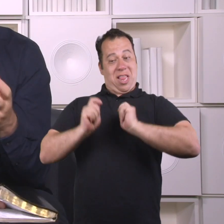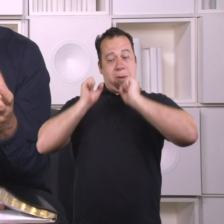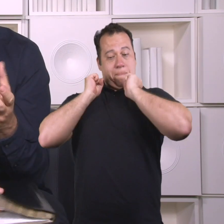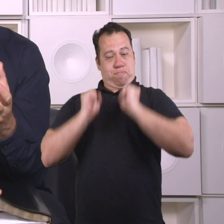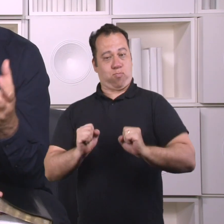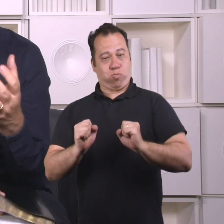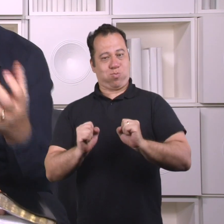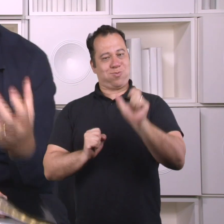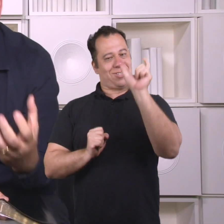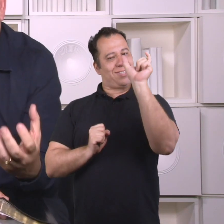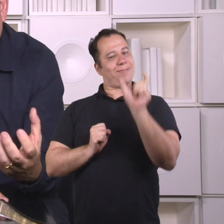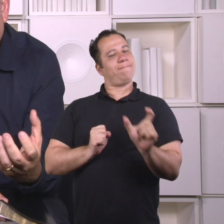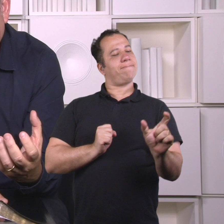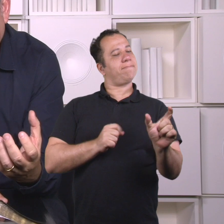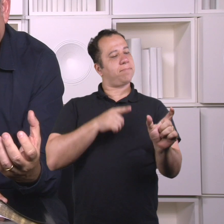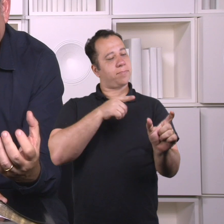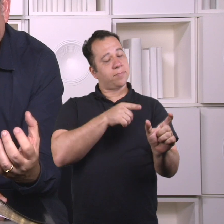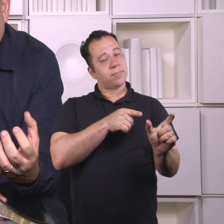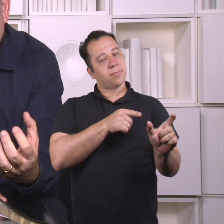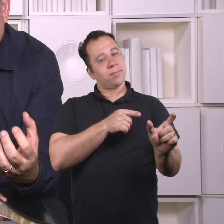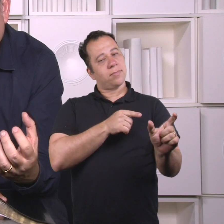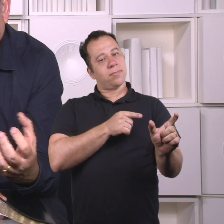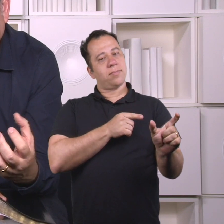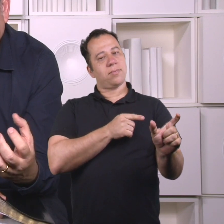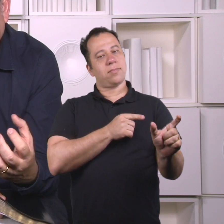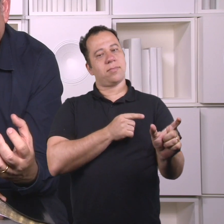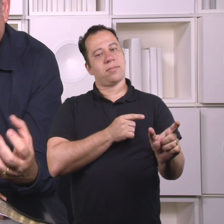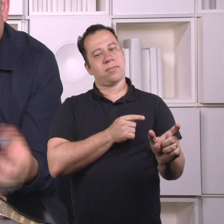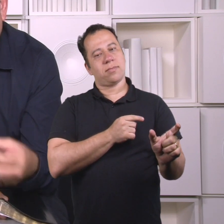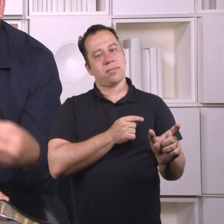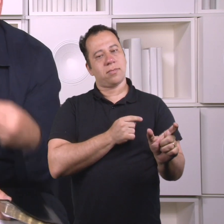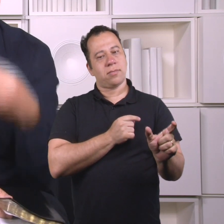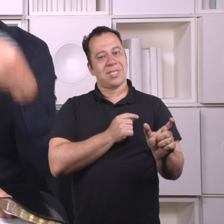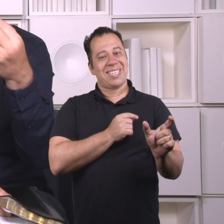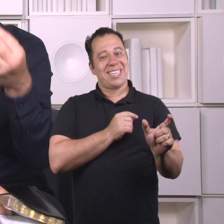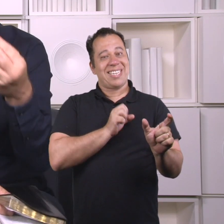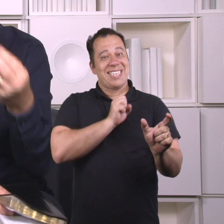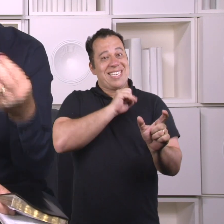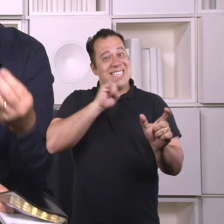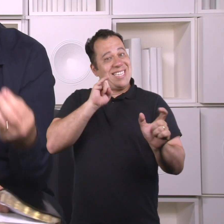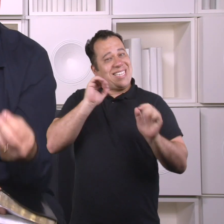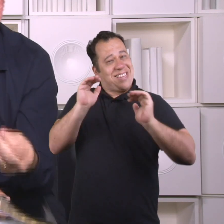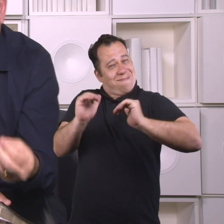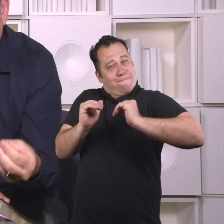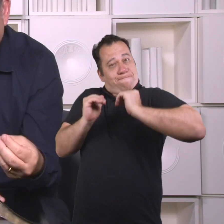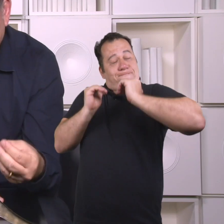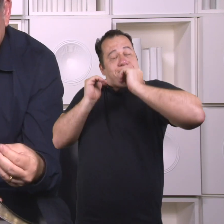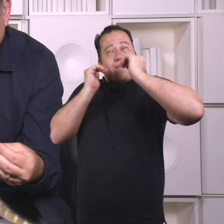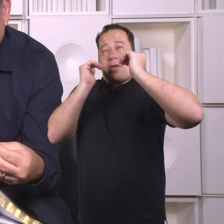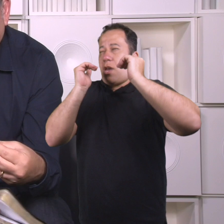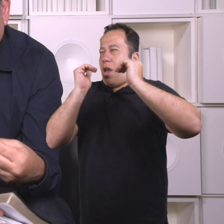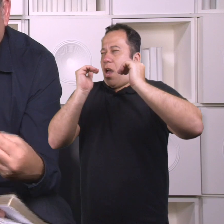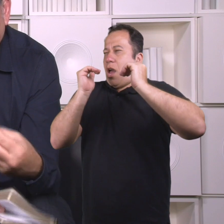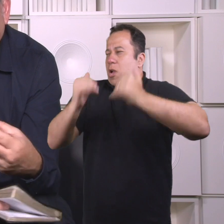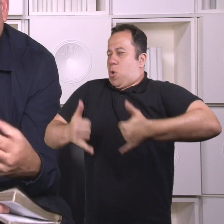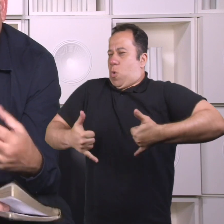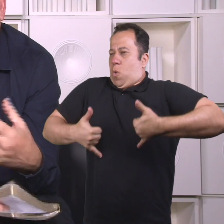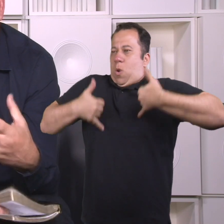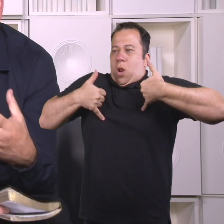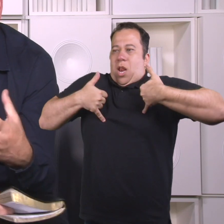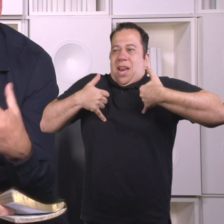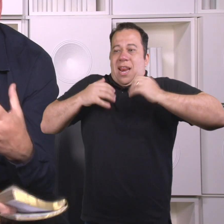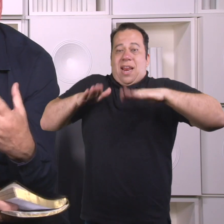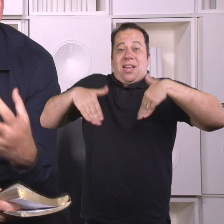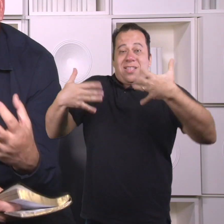e que quando elevadas à categoria de Deus, se tornam